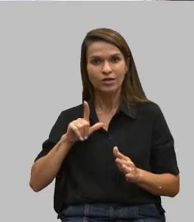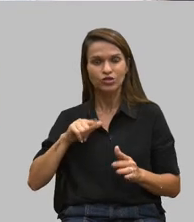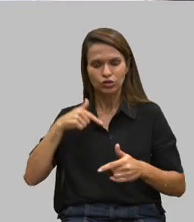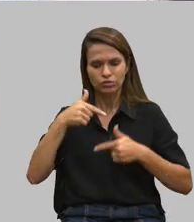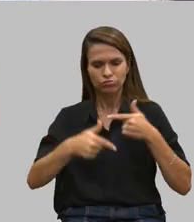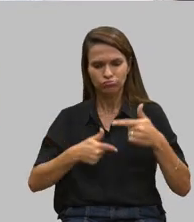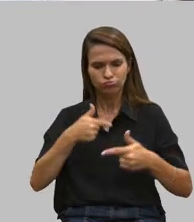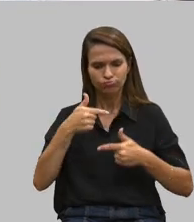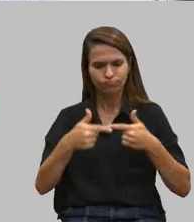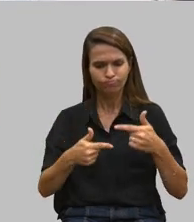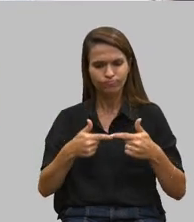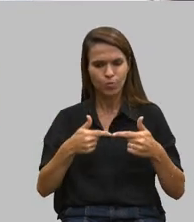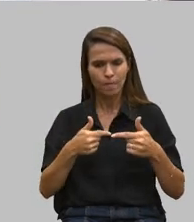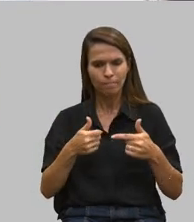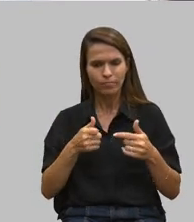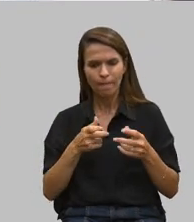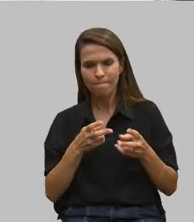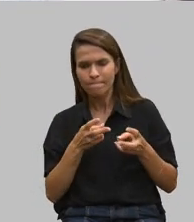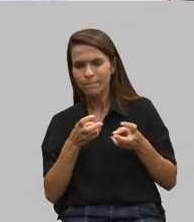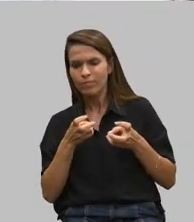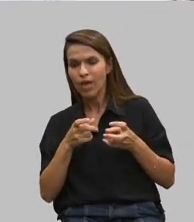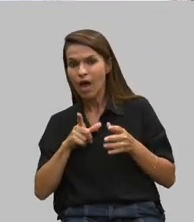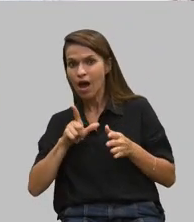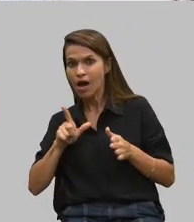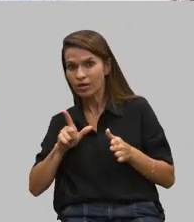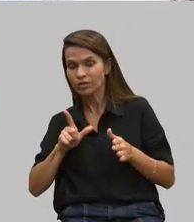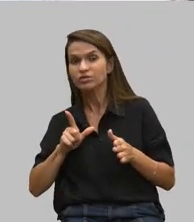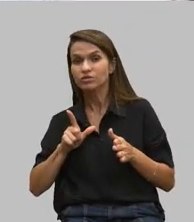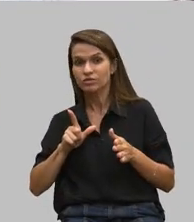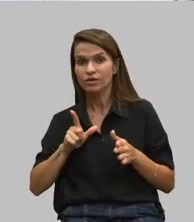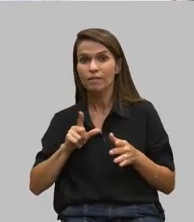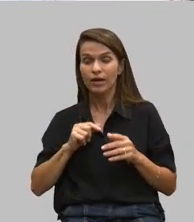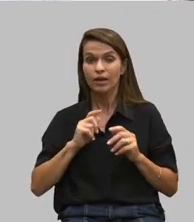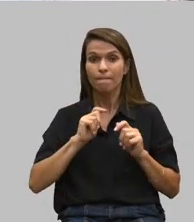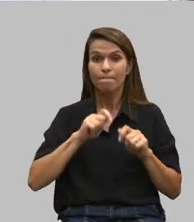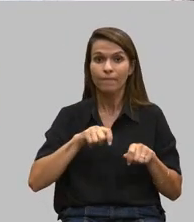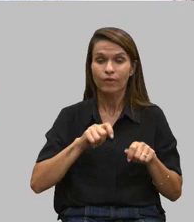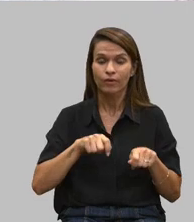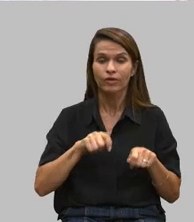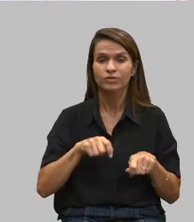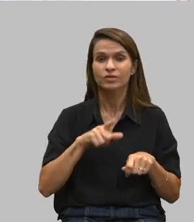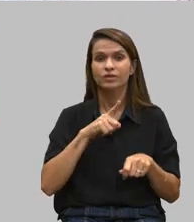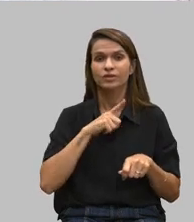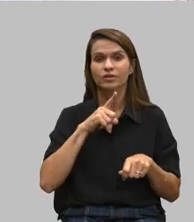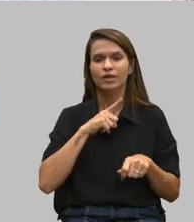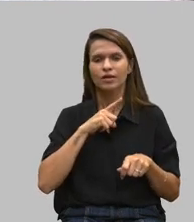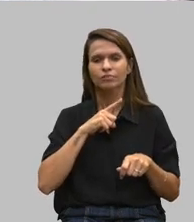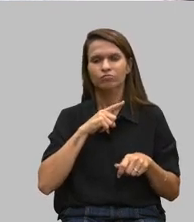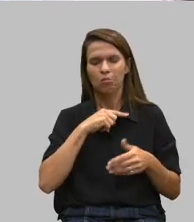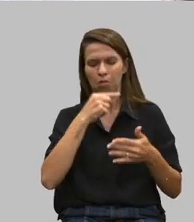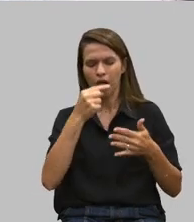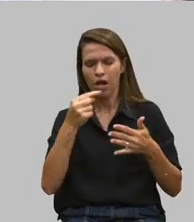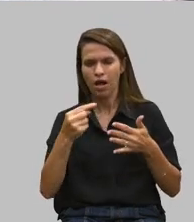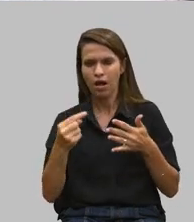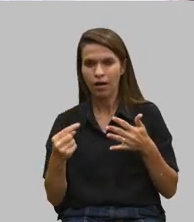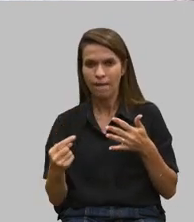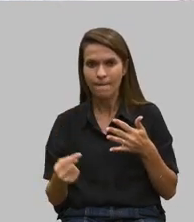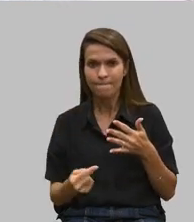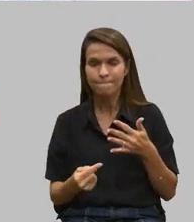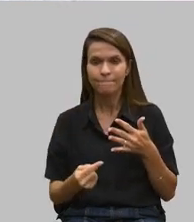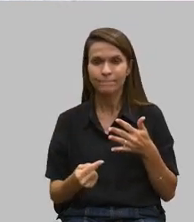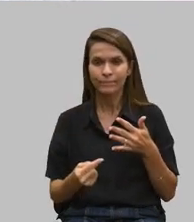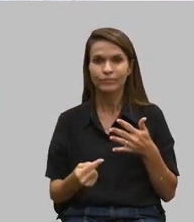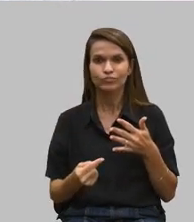forma preventiva para que ele possa ter todos os os